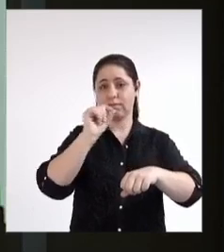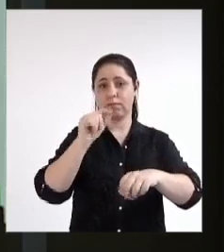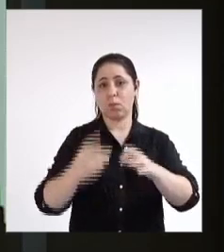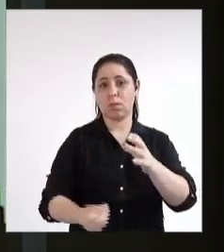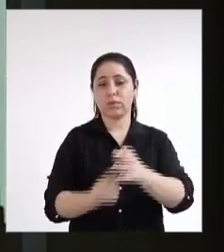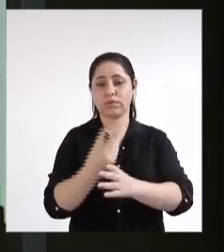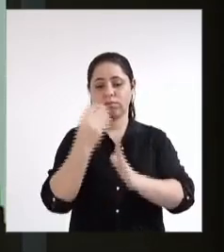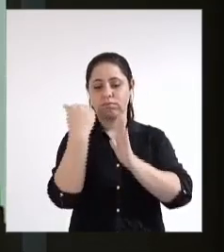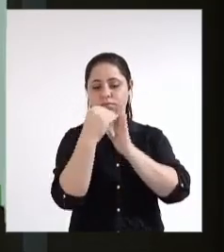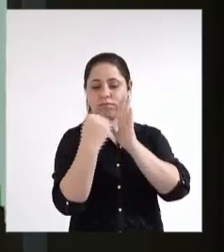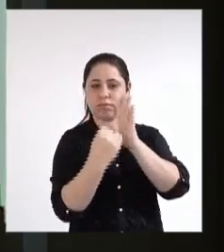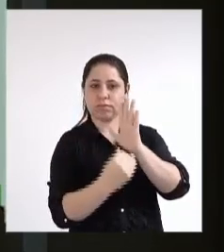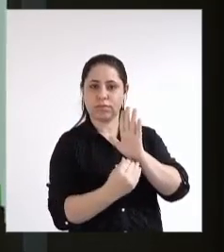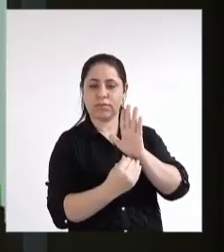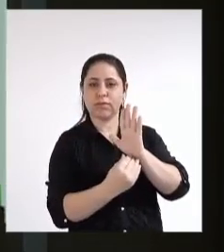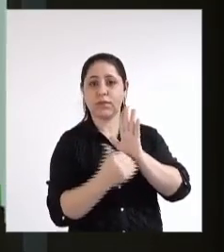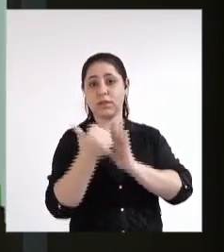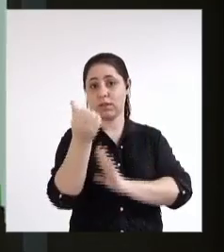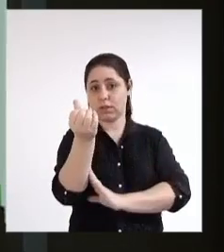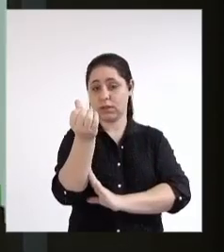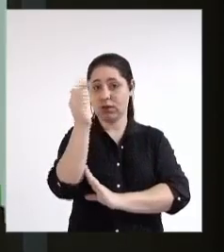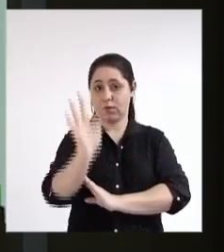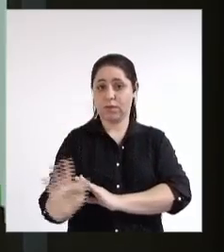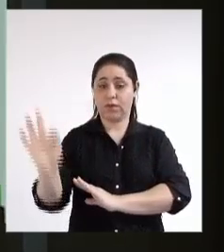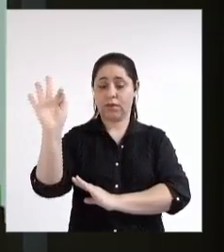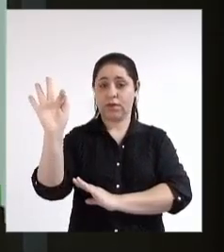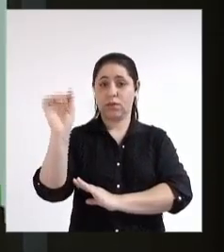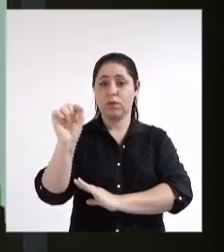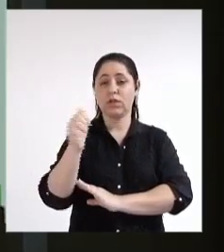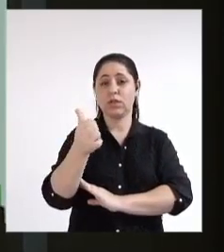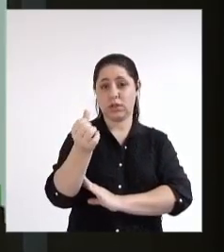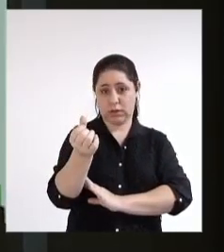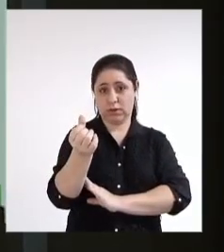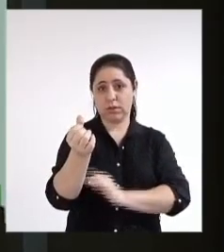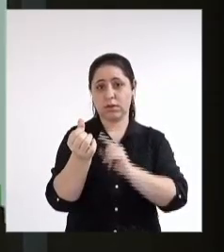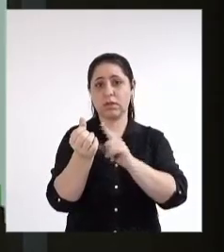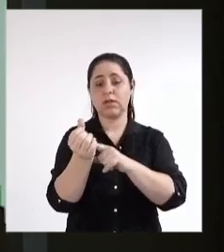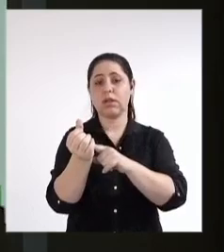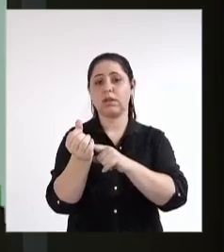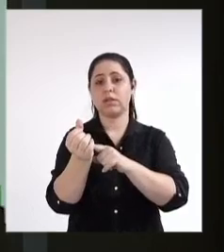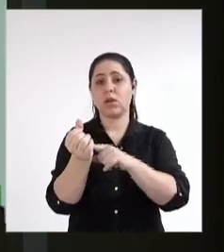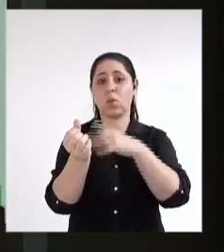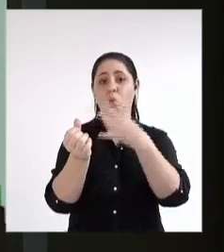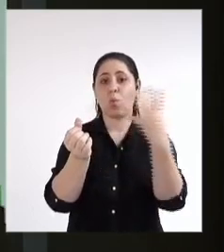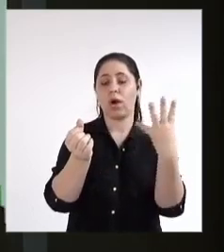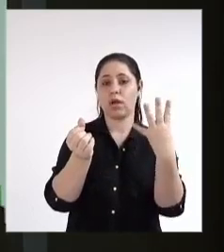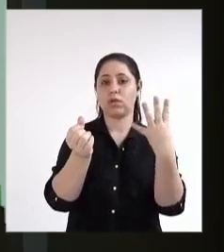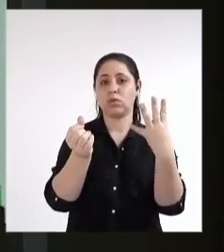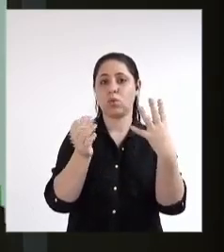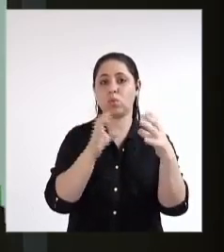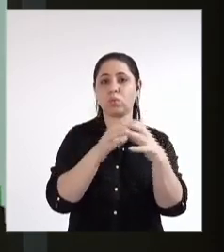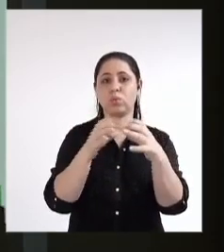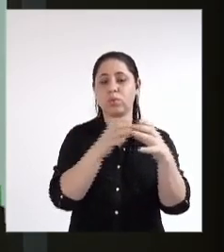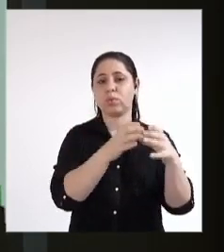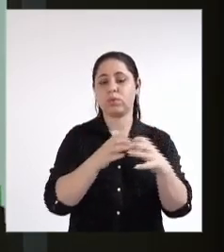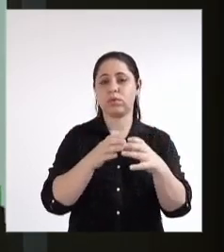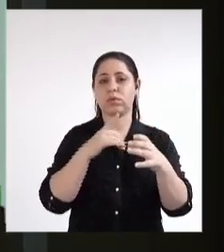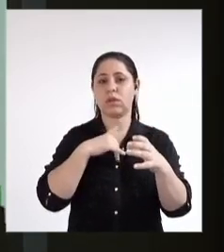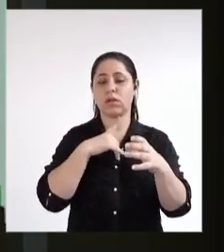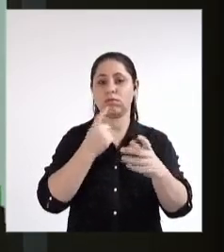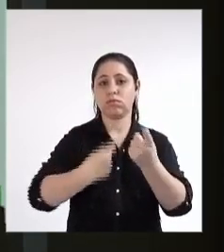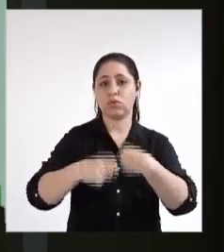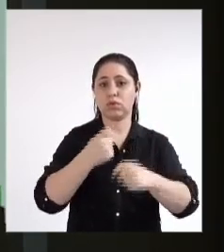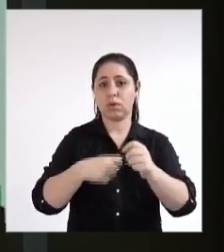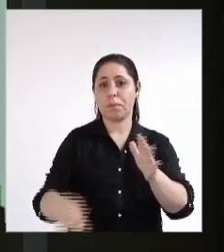16 unidades de conservação federal dessas 16 nós temos quatro unidades de conservação de gestão